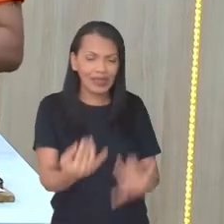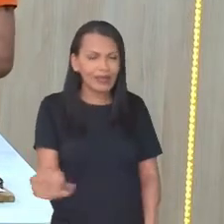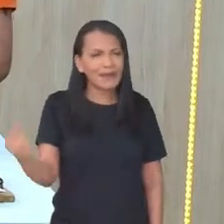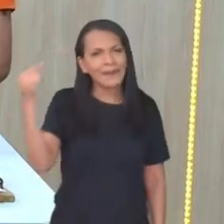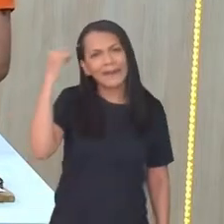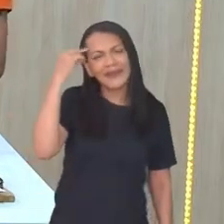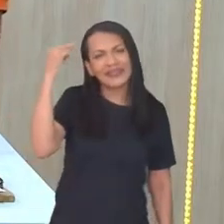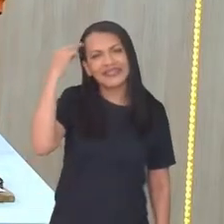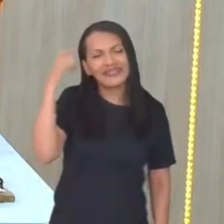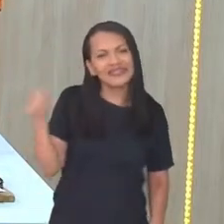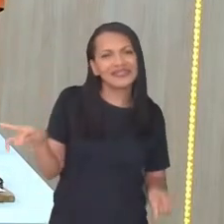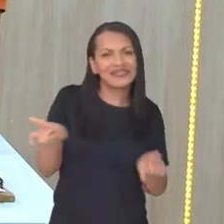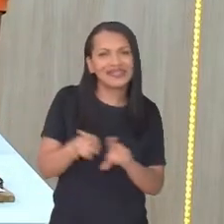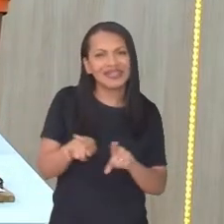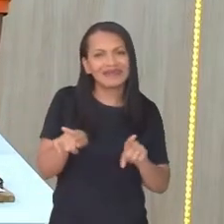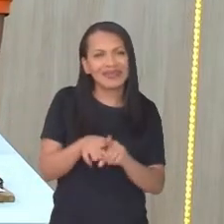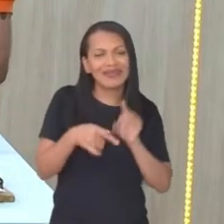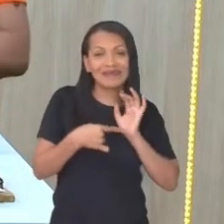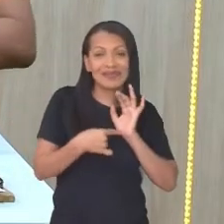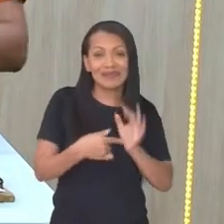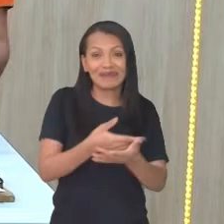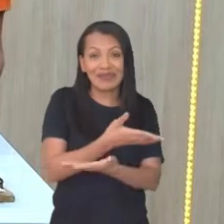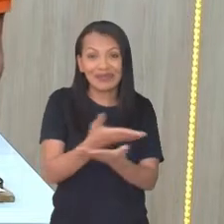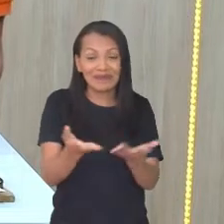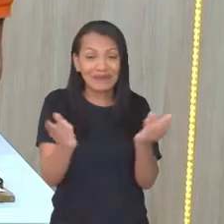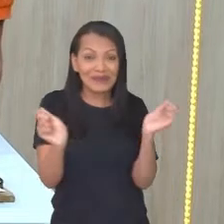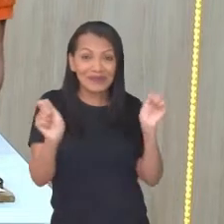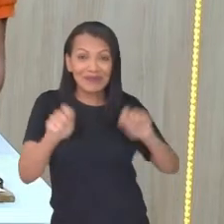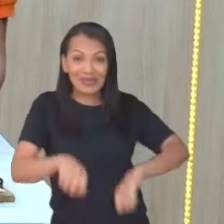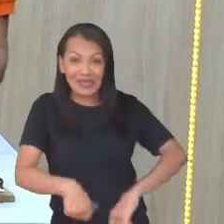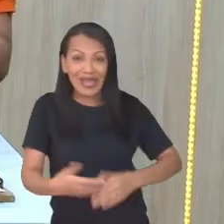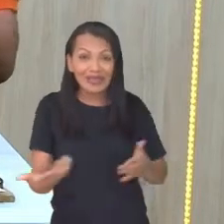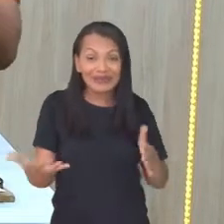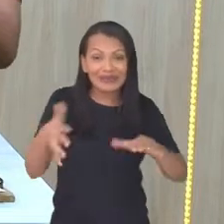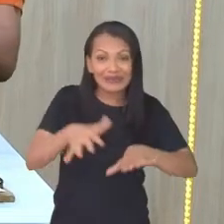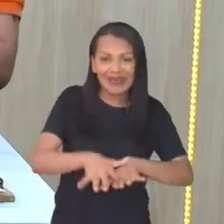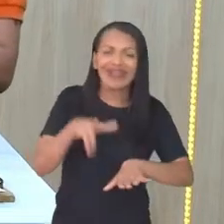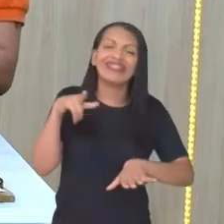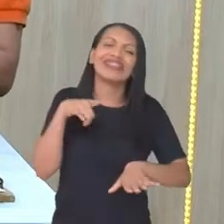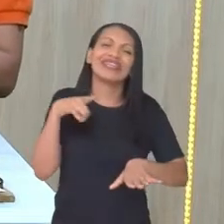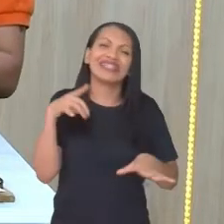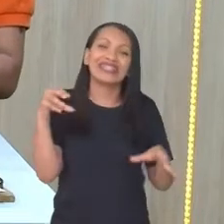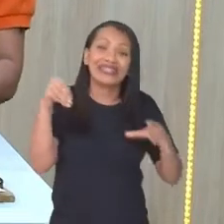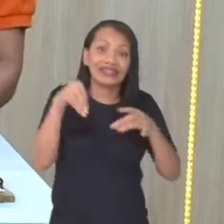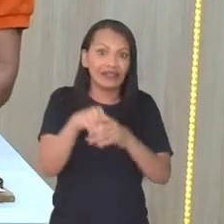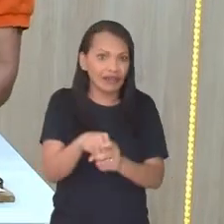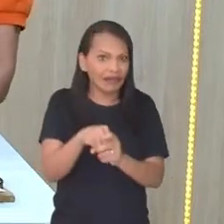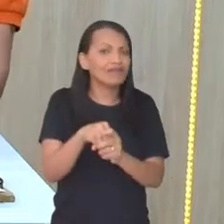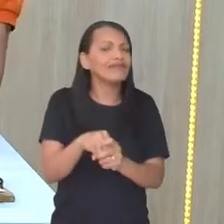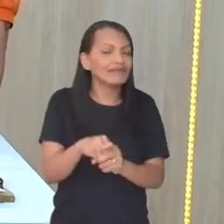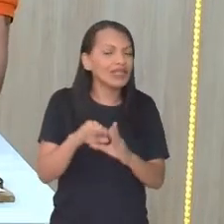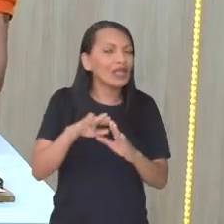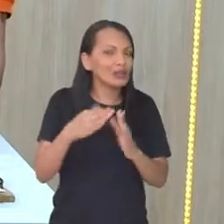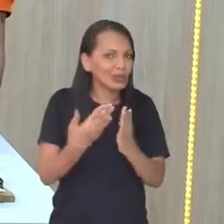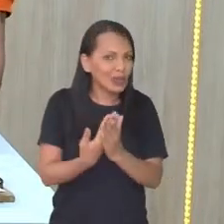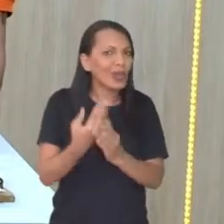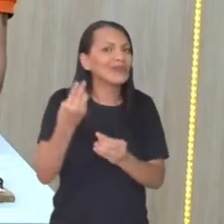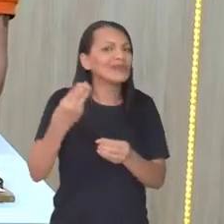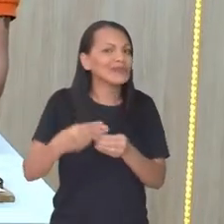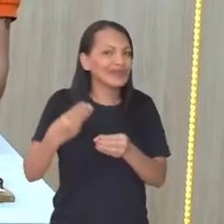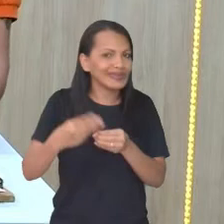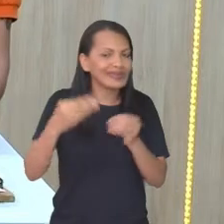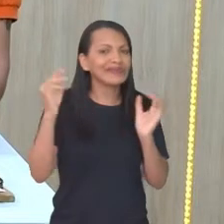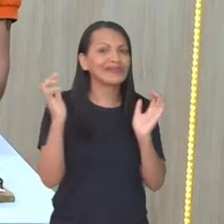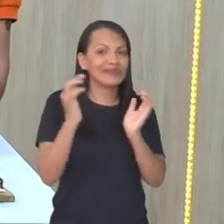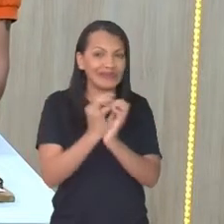refletindo e trazendo, apresentando para vocês as possibilidades de inclusão que a gente tem dentro da própria rede. Sim. Né, Vivi? Exatamente. E